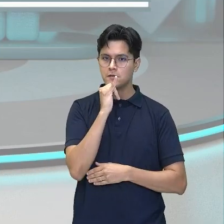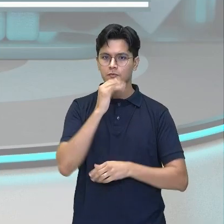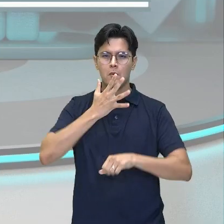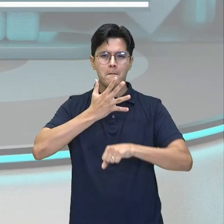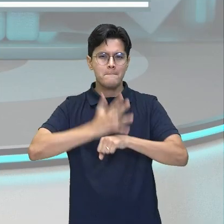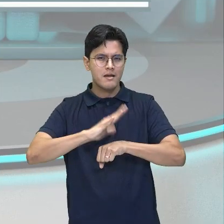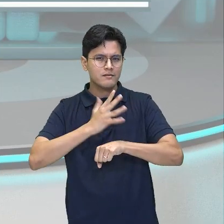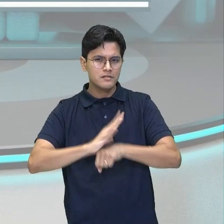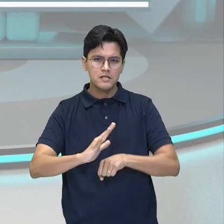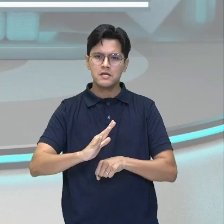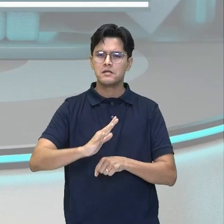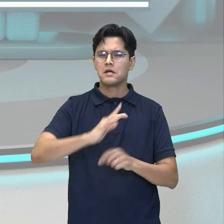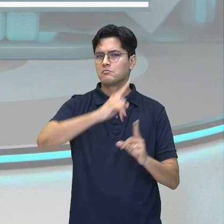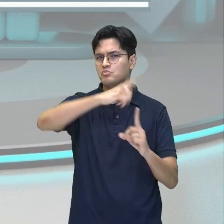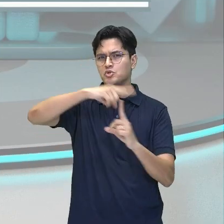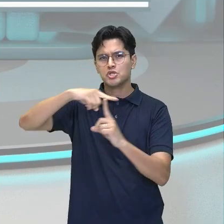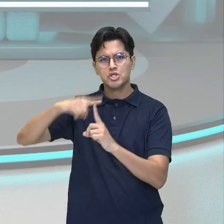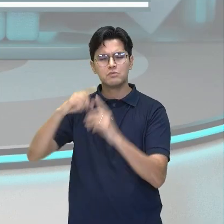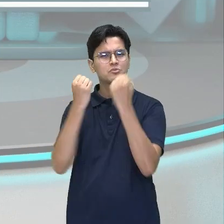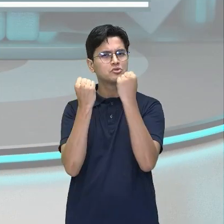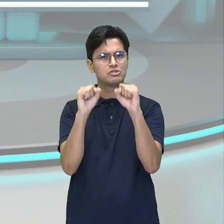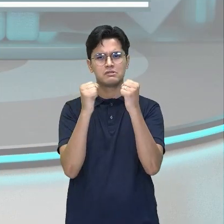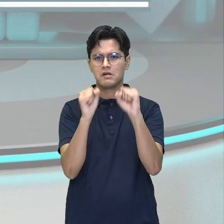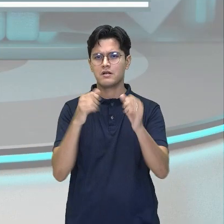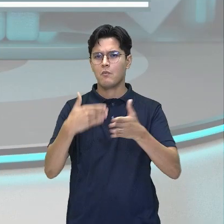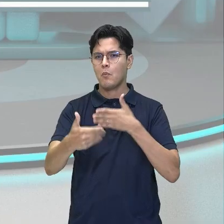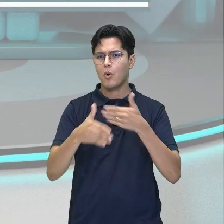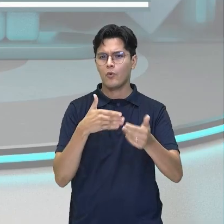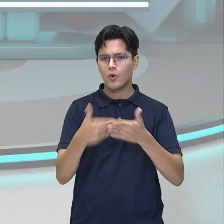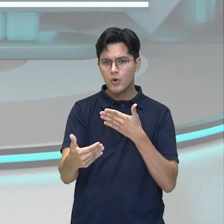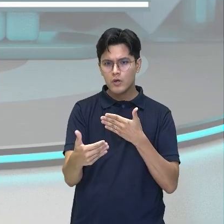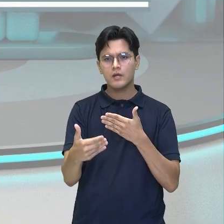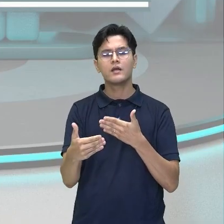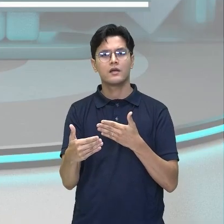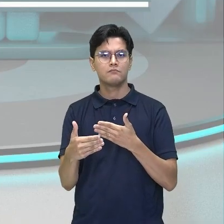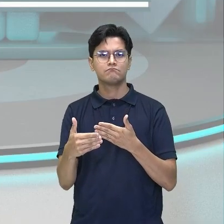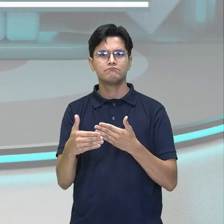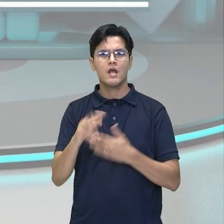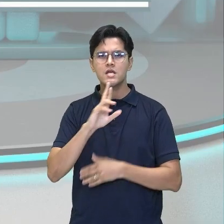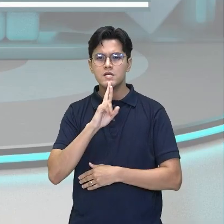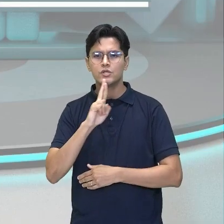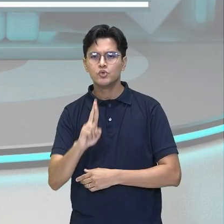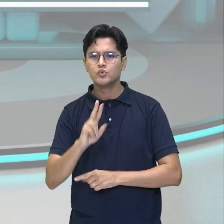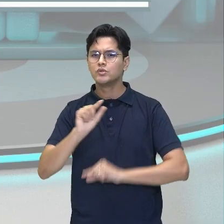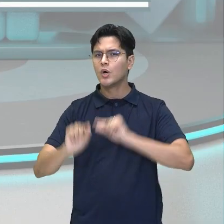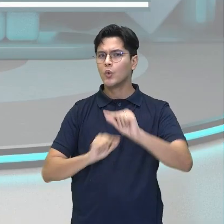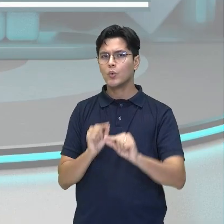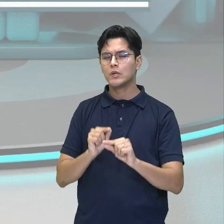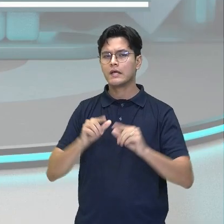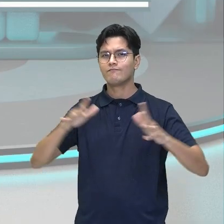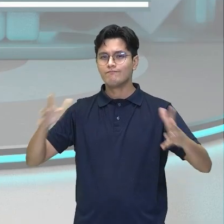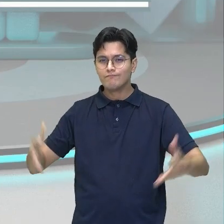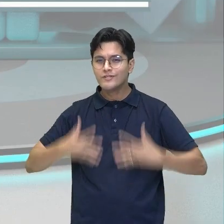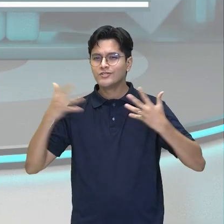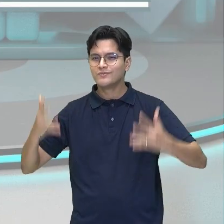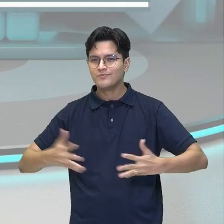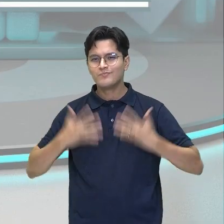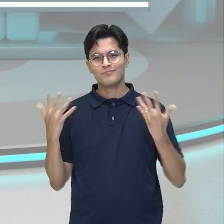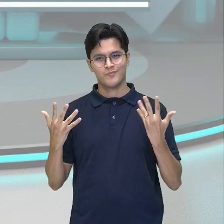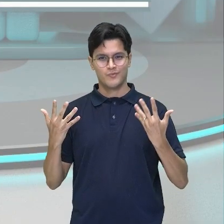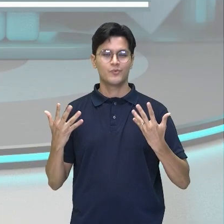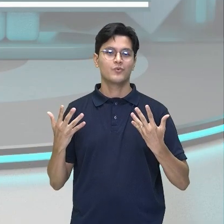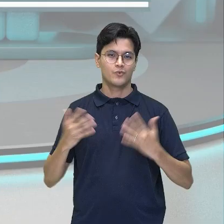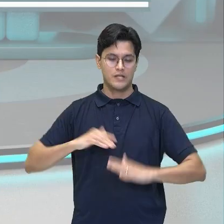qualquer tipo de ginástica, a gente a gente estimula, né, o nosso condicionamento físico, né, que são